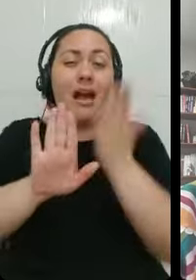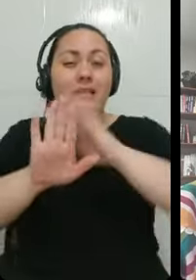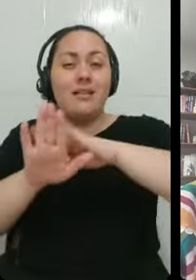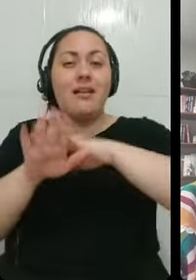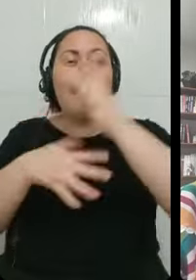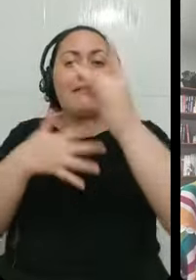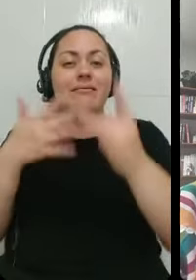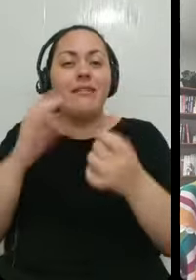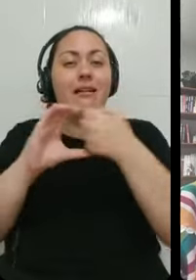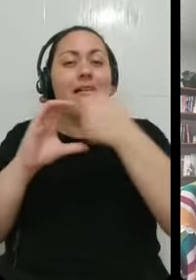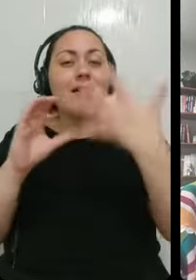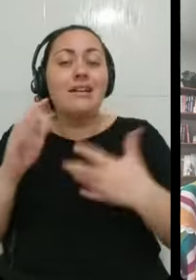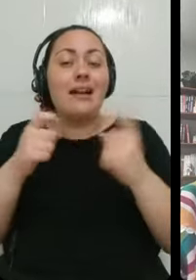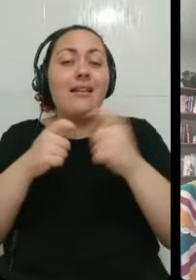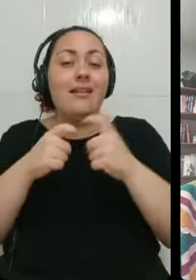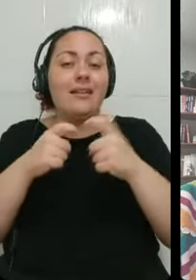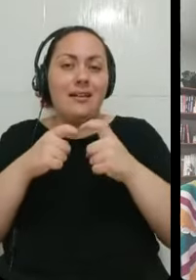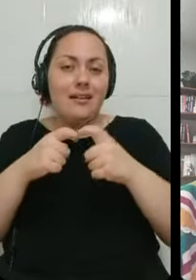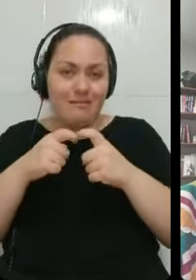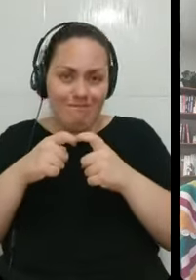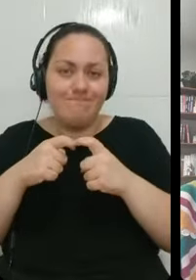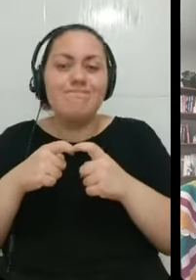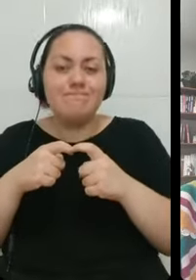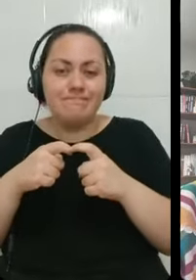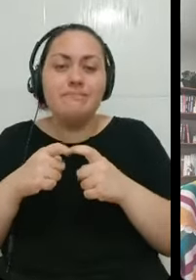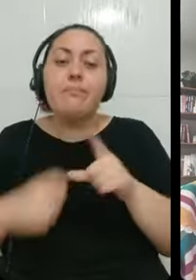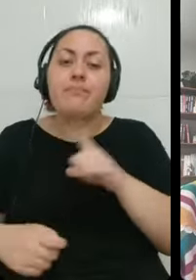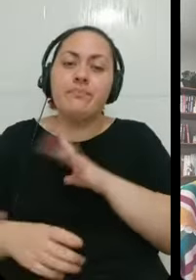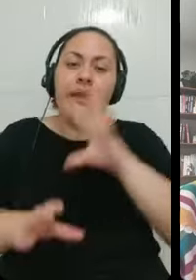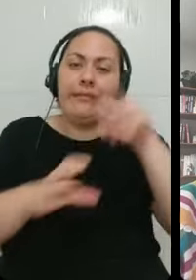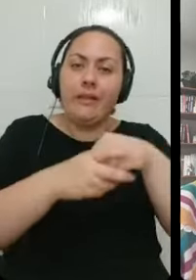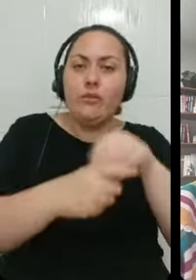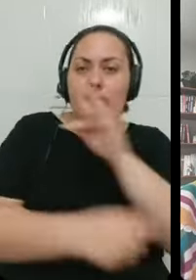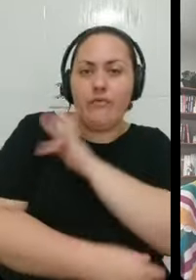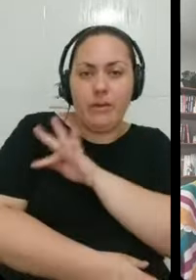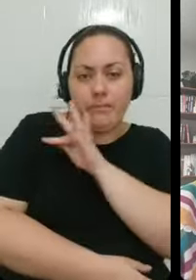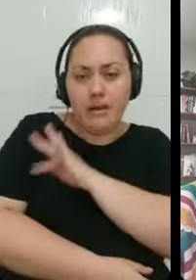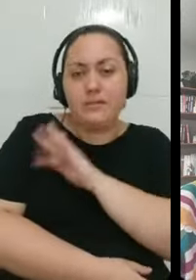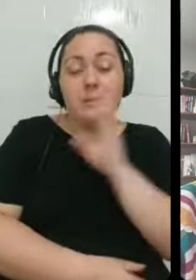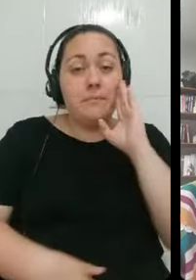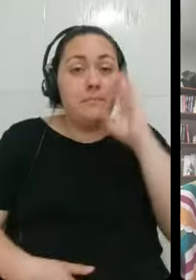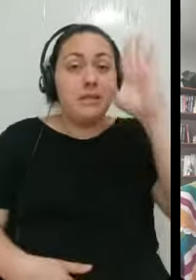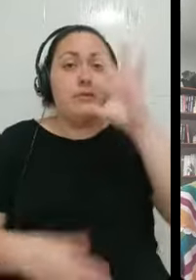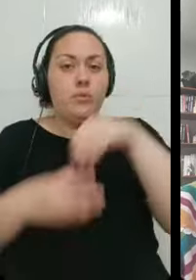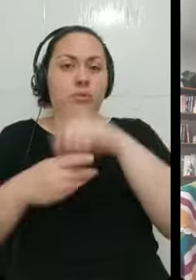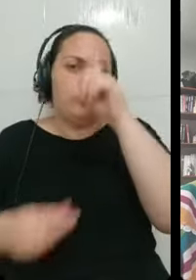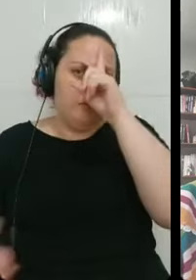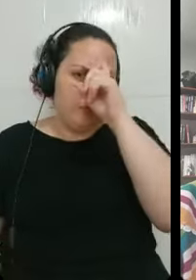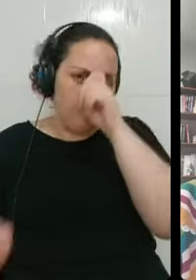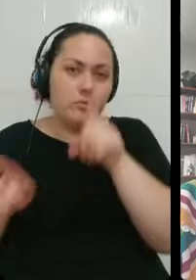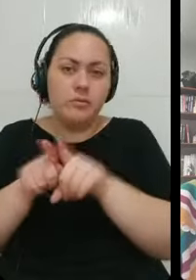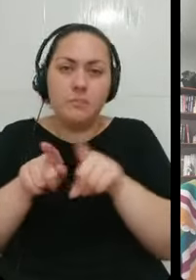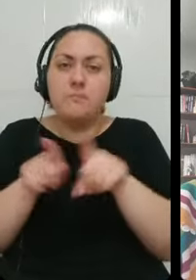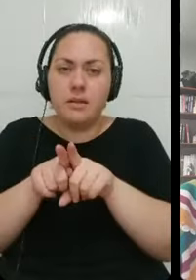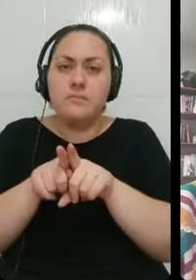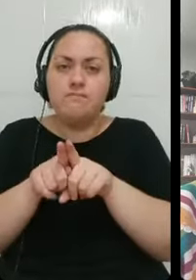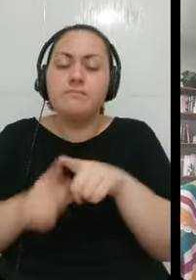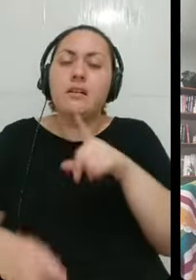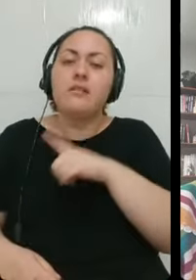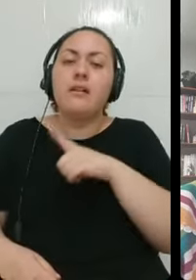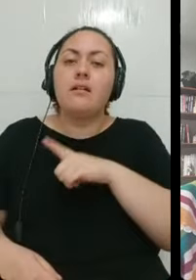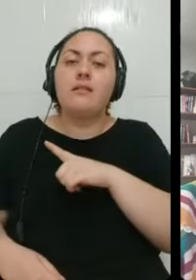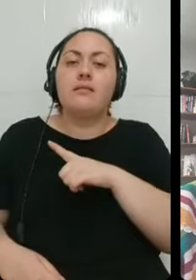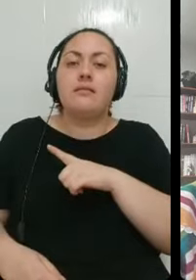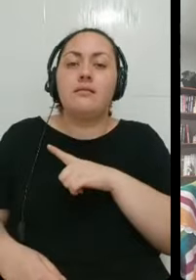também que a gente tem trabalhado, né, tanto na drogaria e principalmente em hospitais, né, todo o serviço de